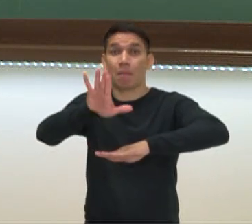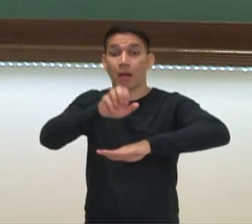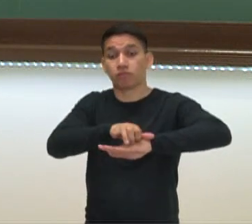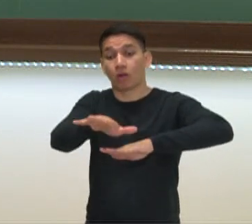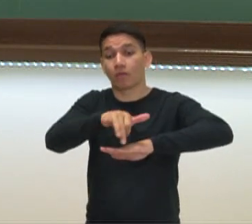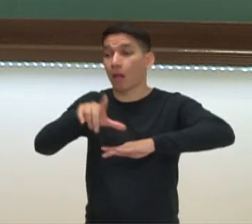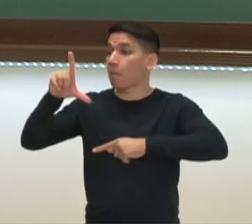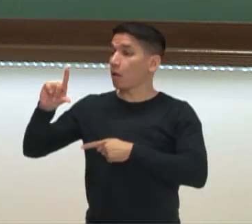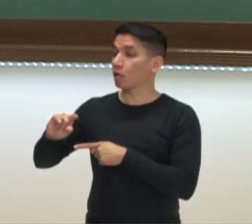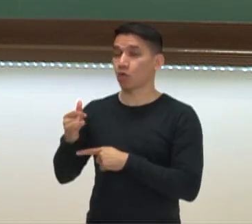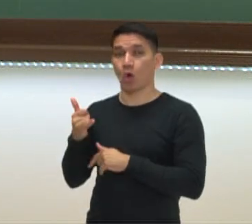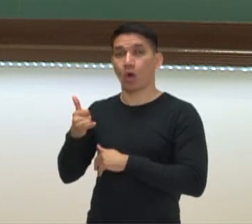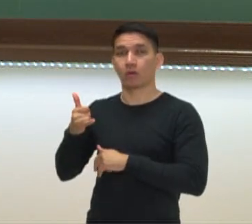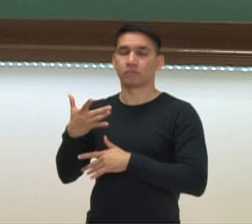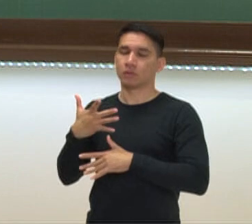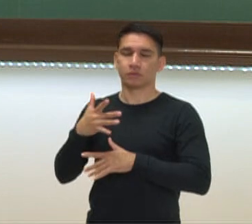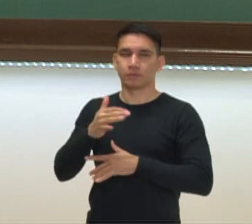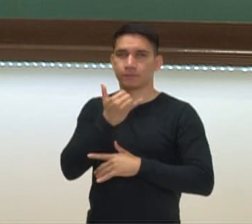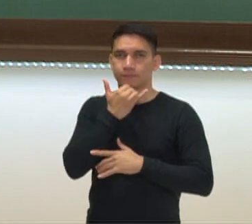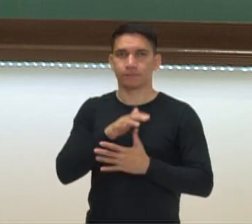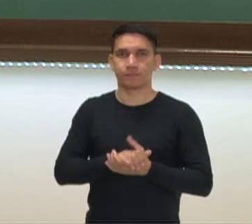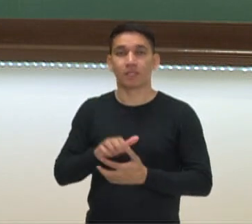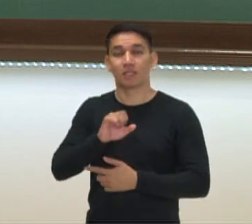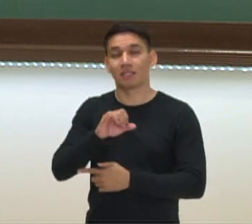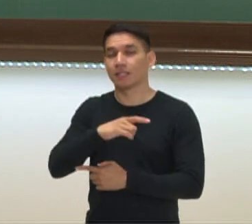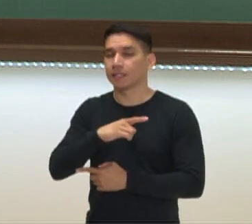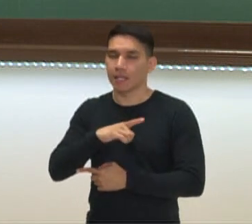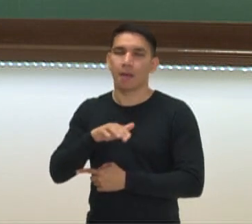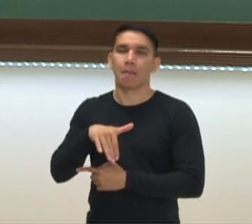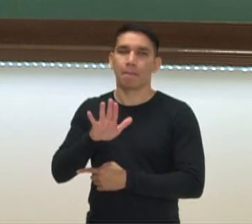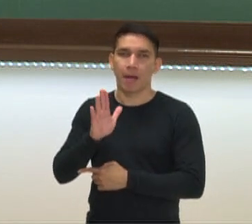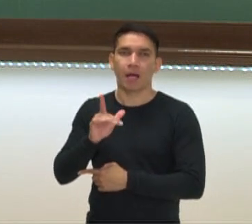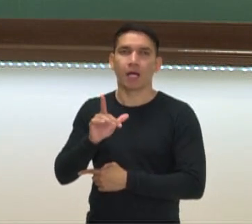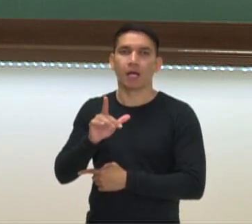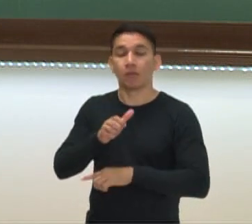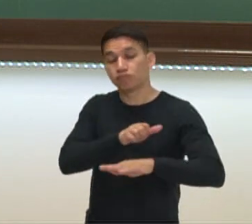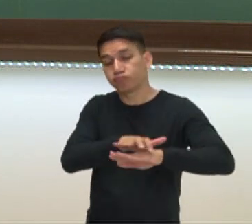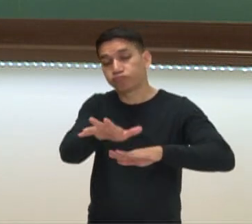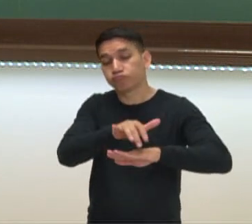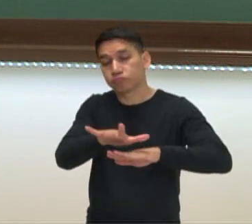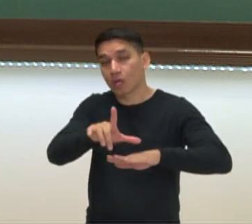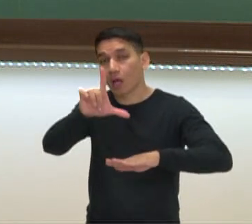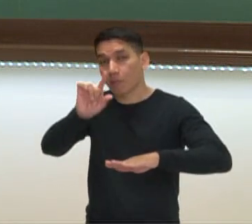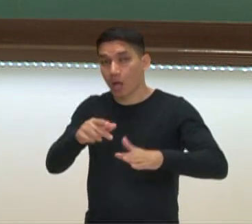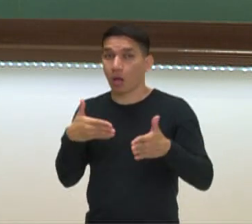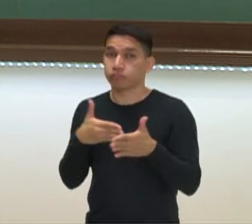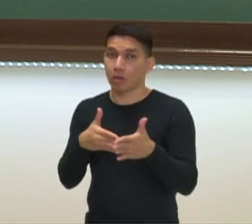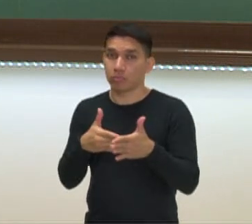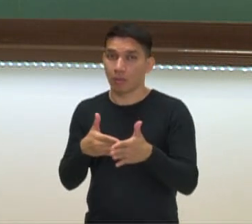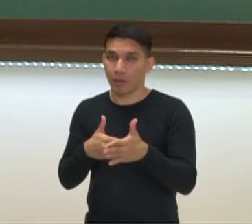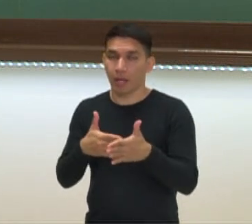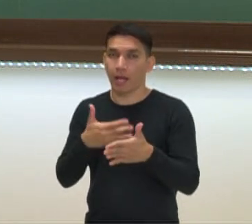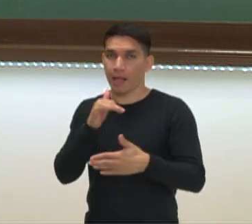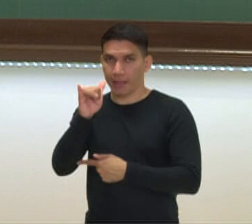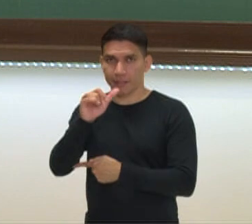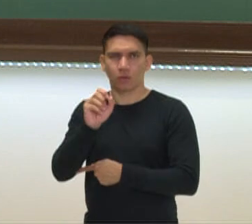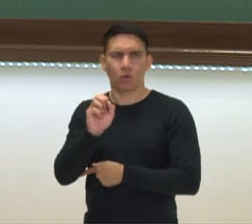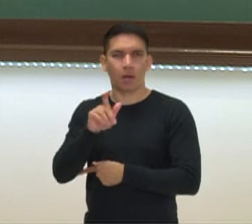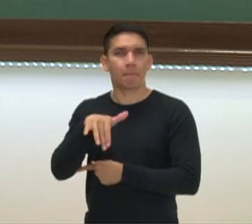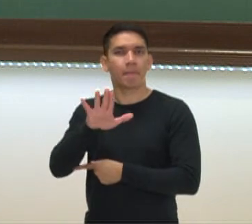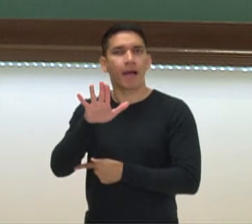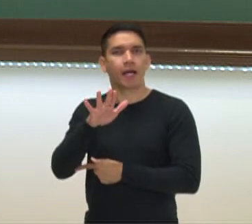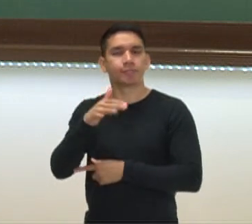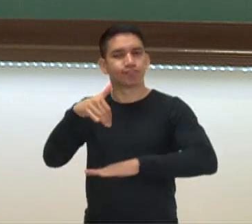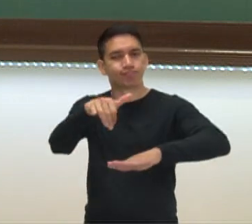menor corrente elétrica. Desculpa. Quanto mais condutor, menor resistência elétrica. Mais corrente elétrica, ok?